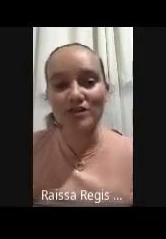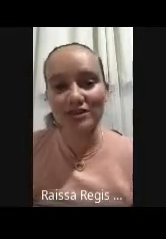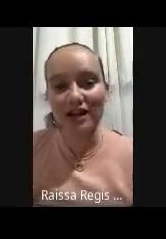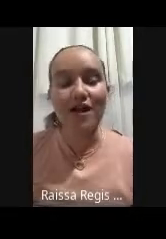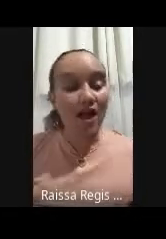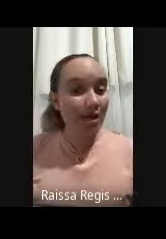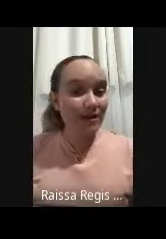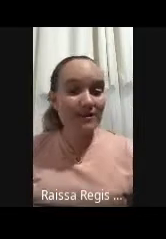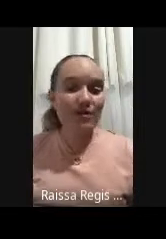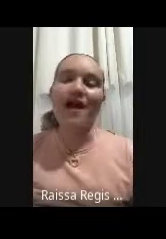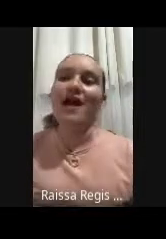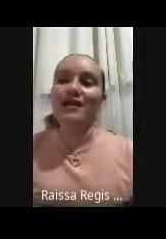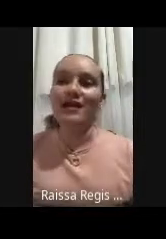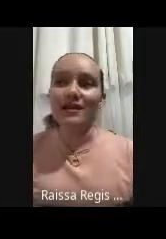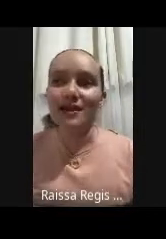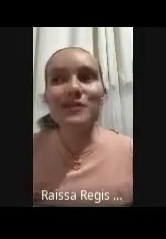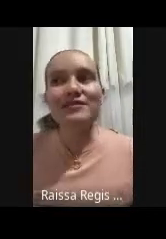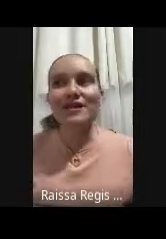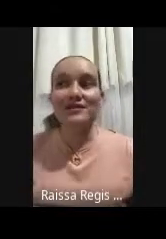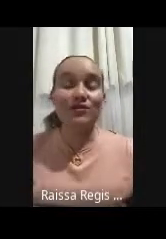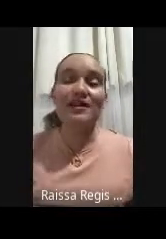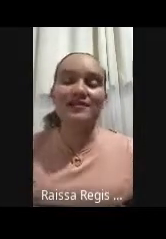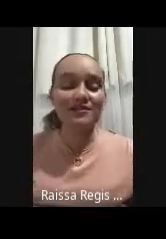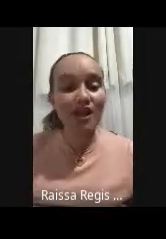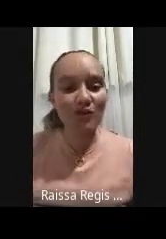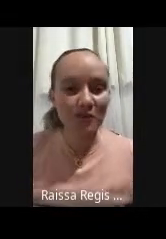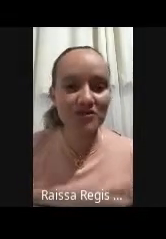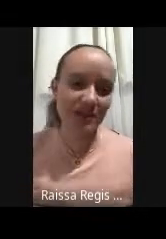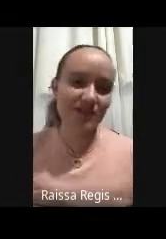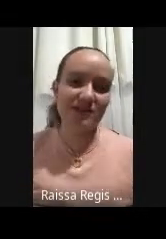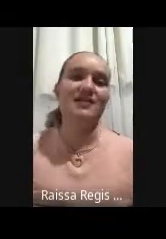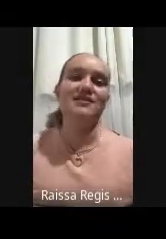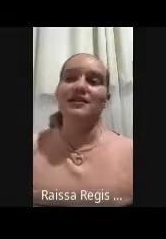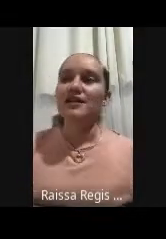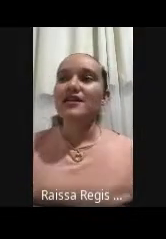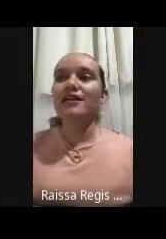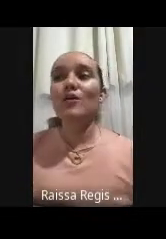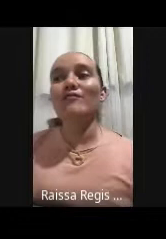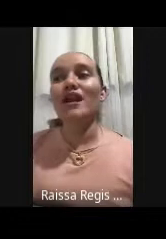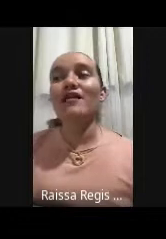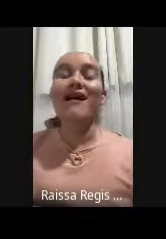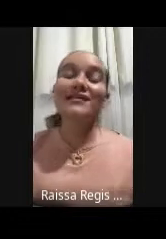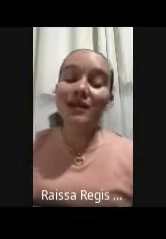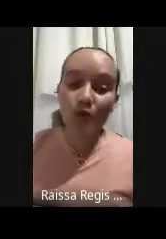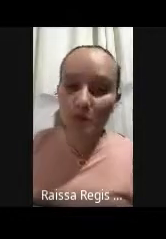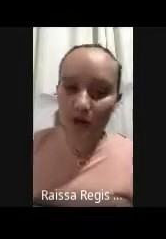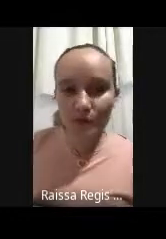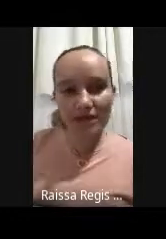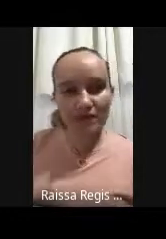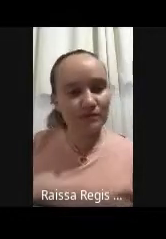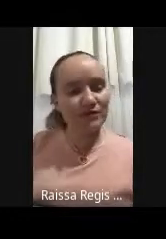como registrar. Mas não, a Libras e as línguas de sinais, elas têm uma forma de ser registrada. Então, ainda tem